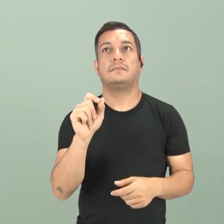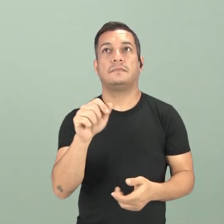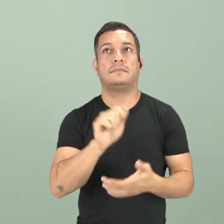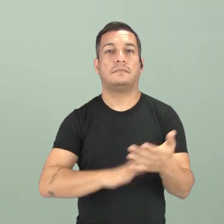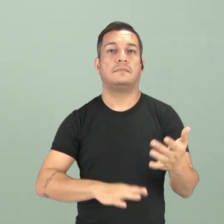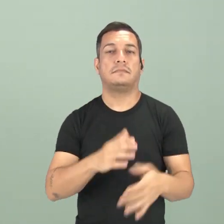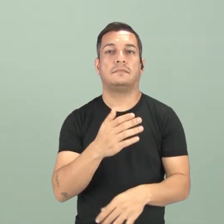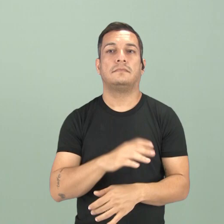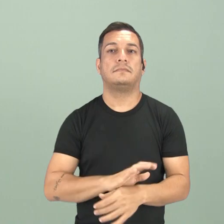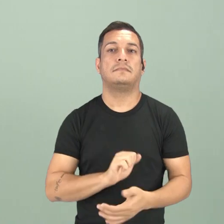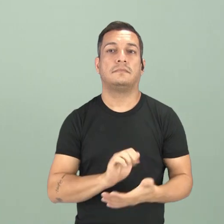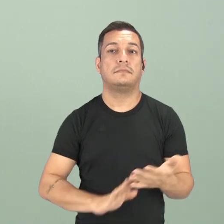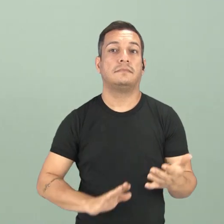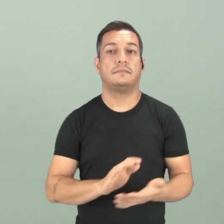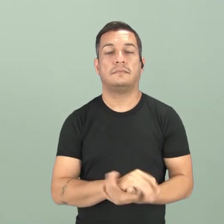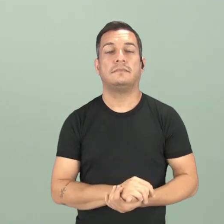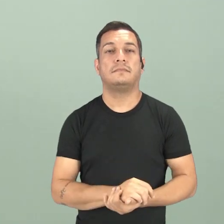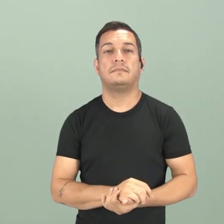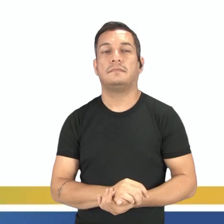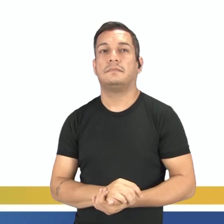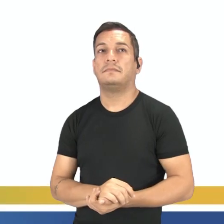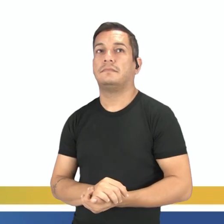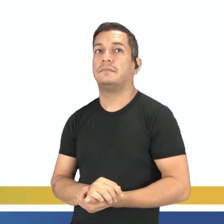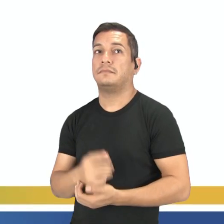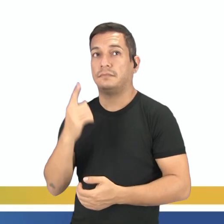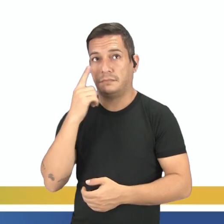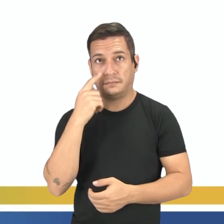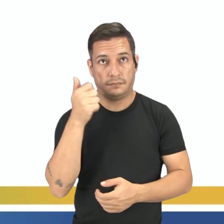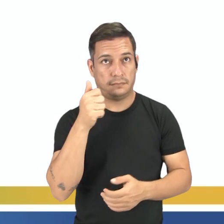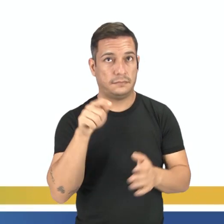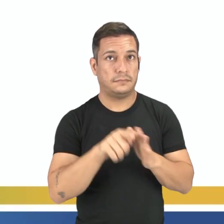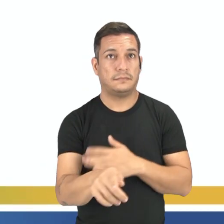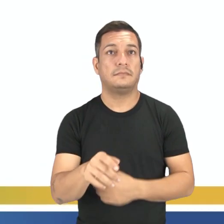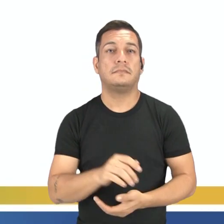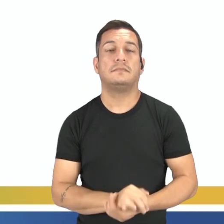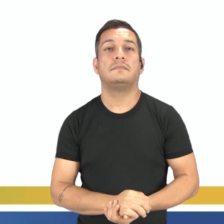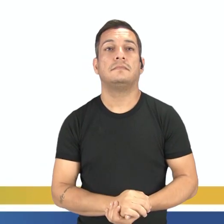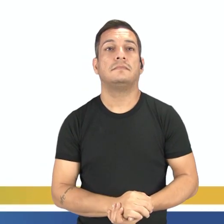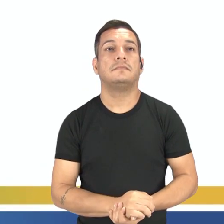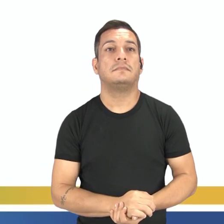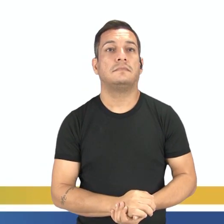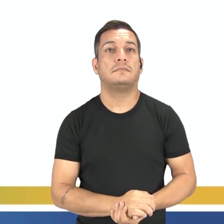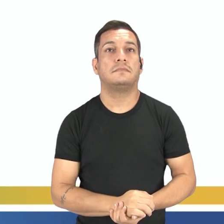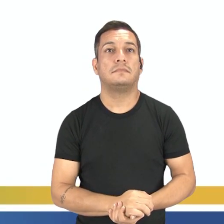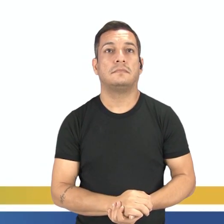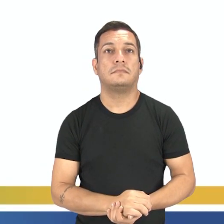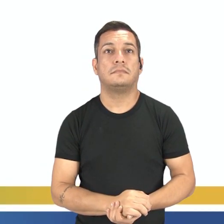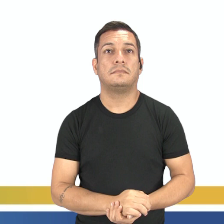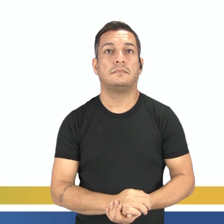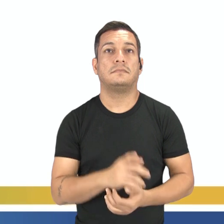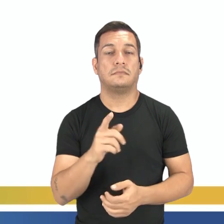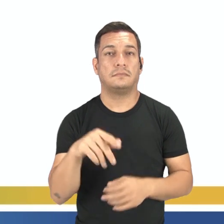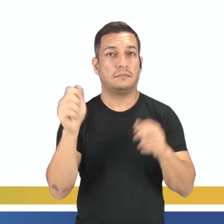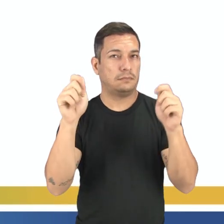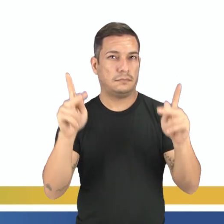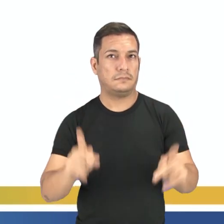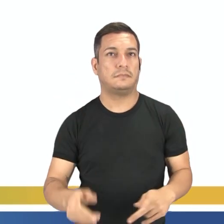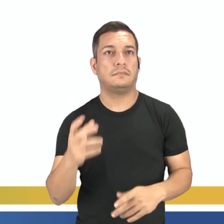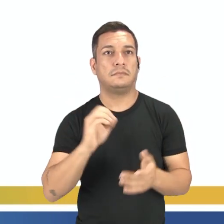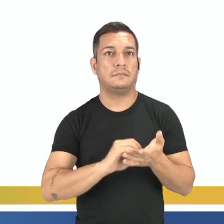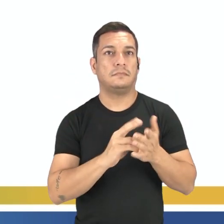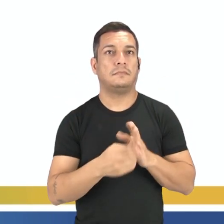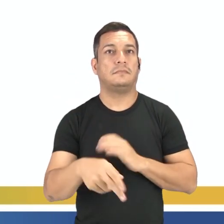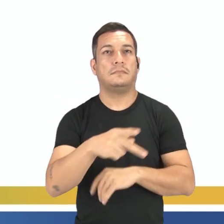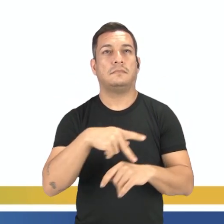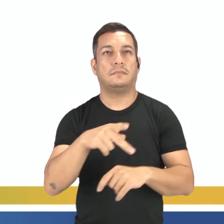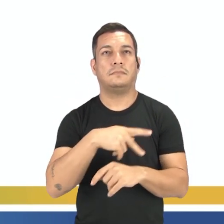nosso exercitando. Vamos lá então para a nossa primeira questão? Muita atenção então. Em missões de paz da ONU